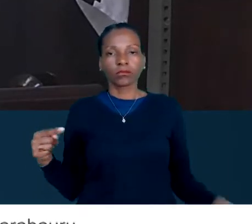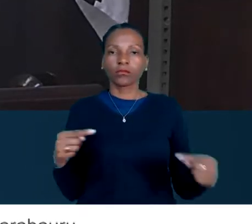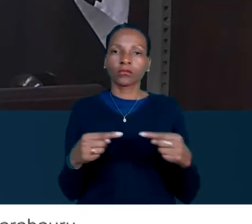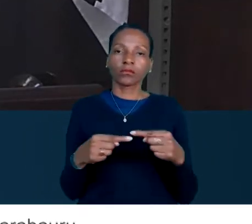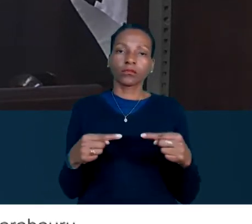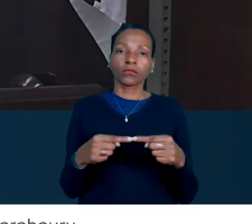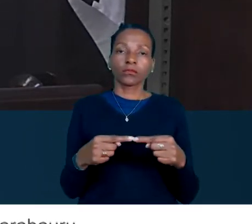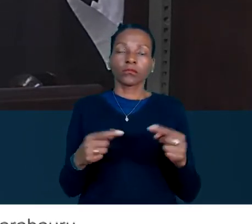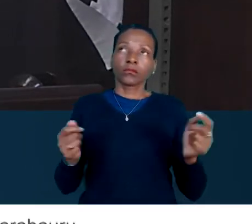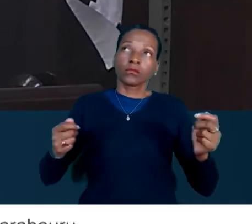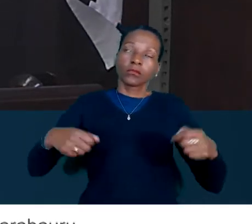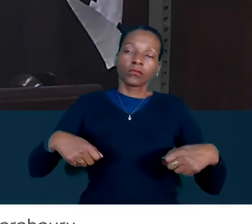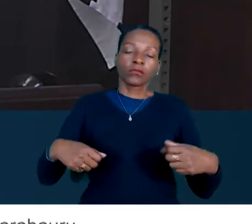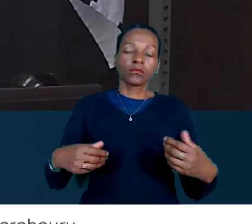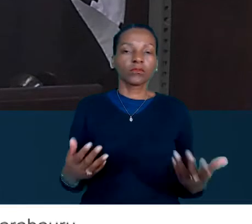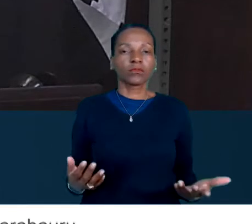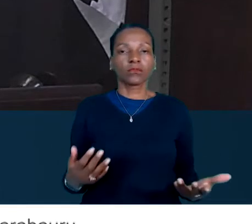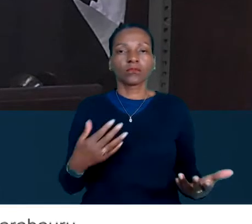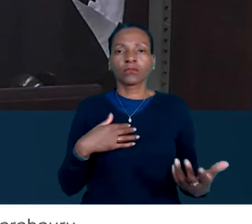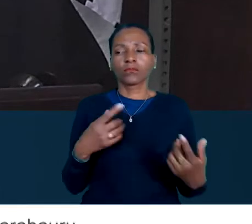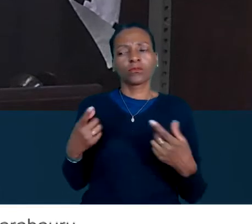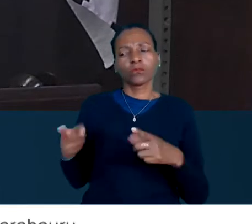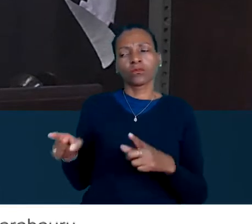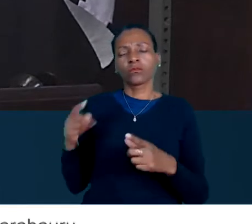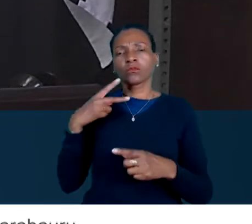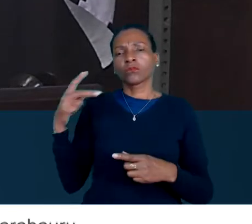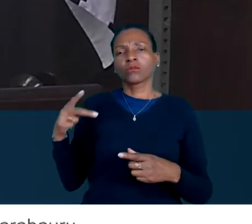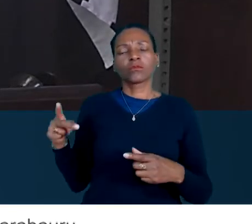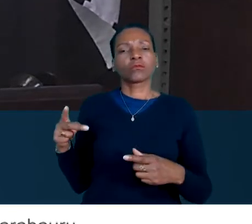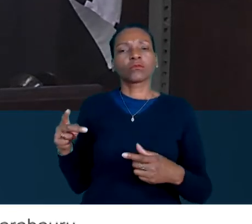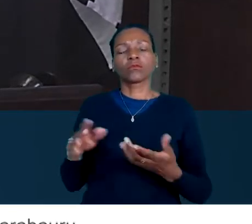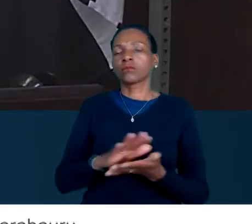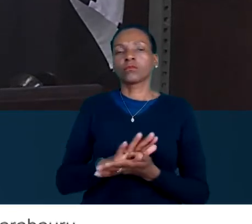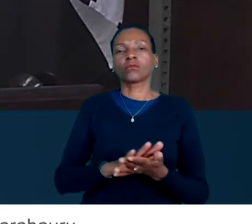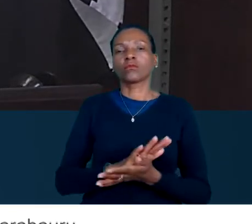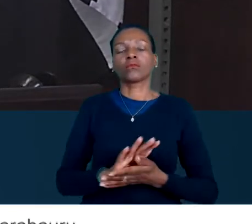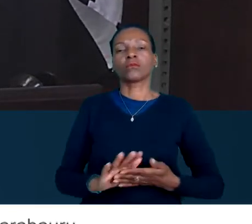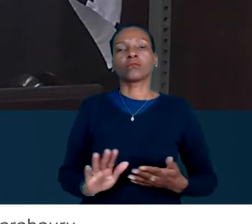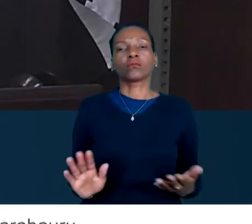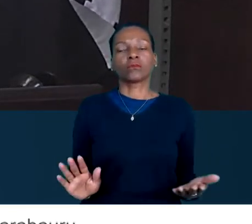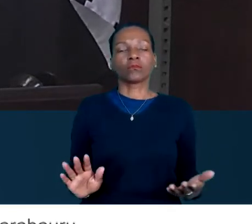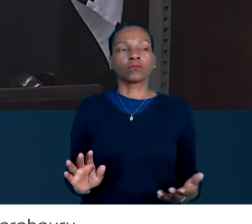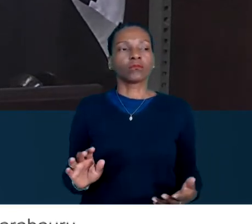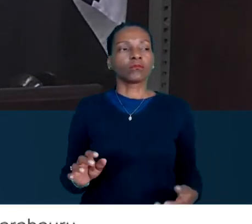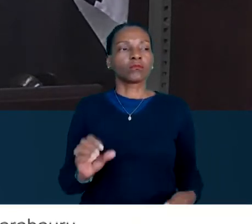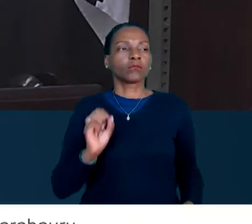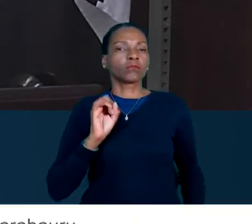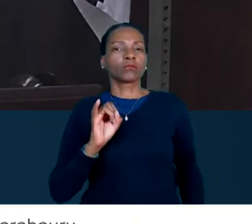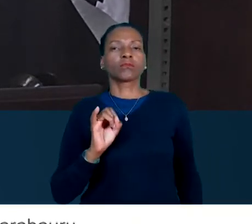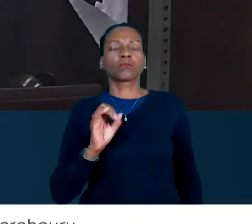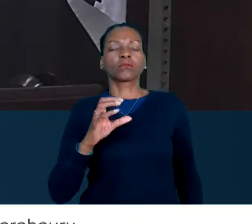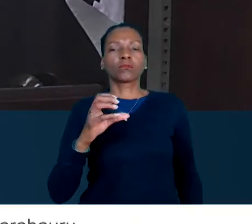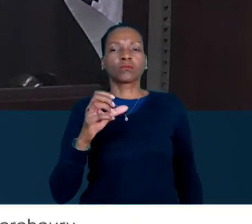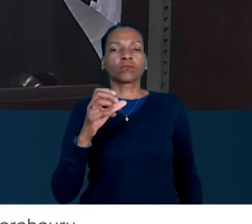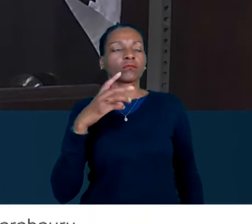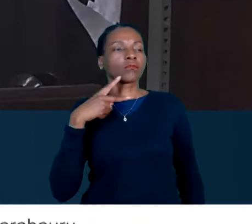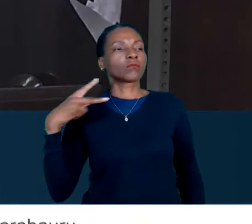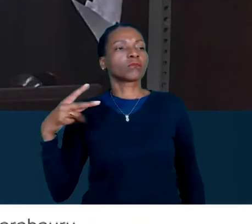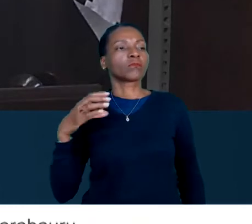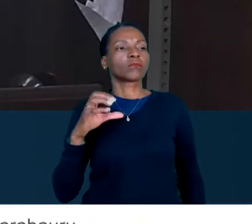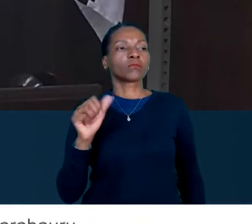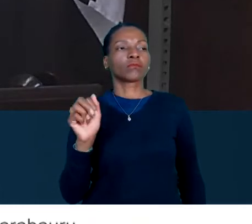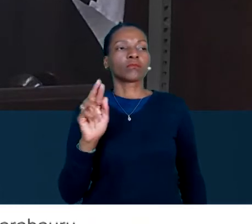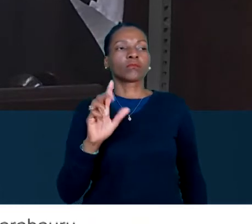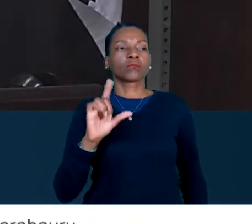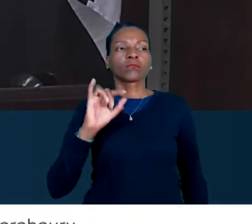nada contra nenhum dos vereadores que aqui está se o vereador carlinhos ele tem uma postura de parlamentar